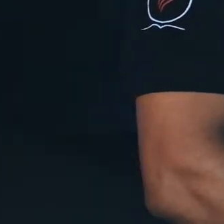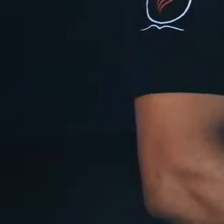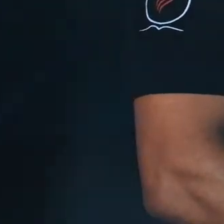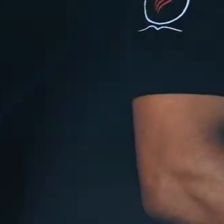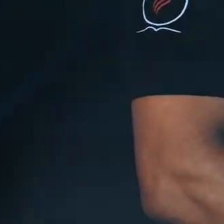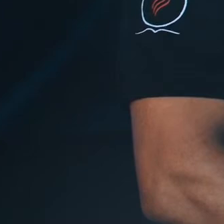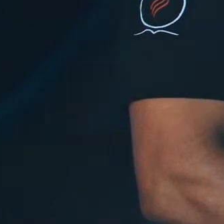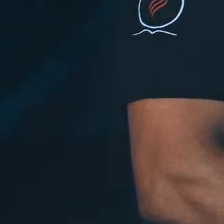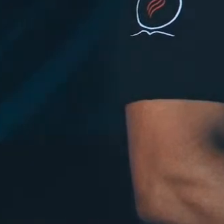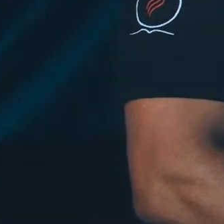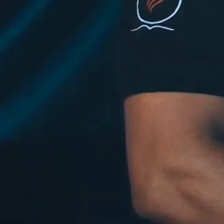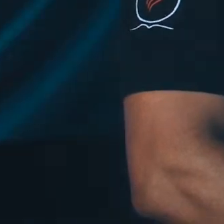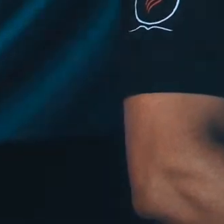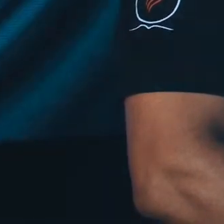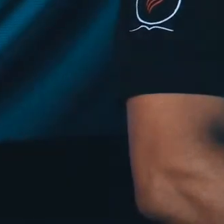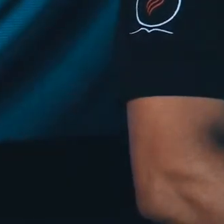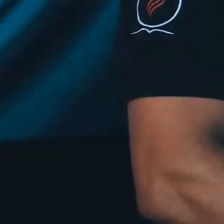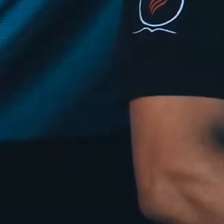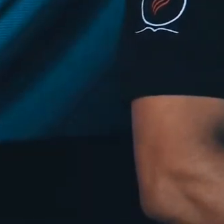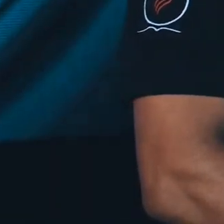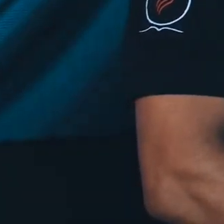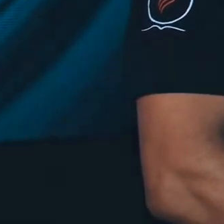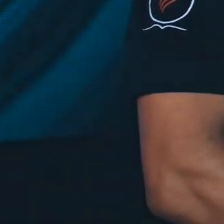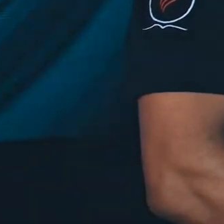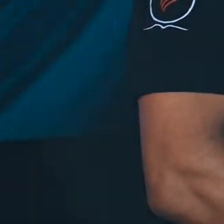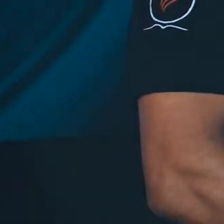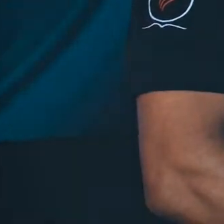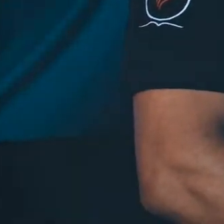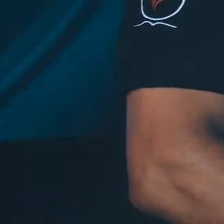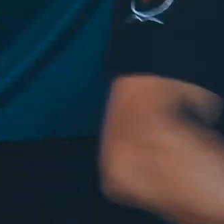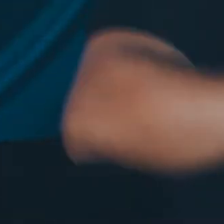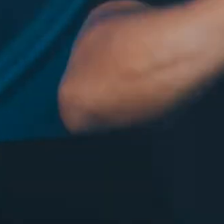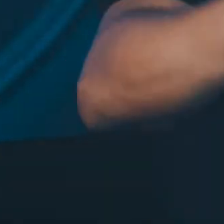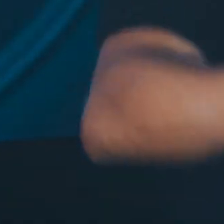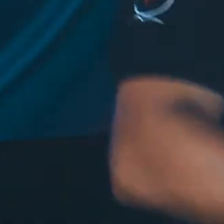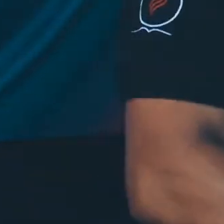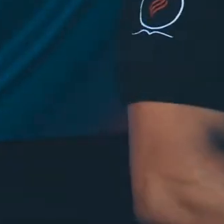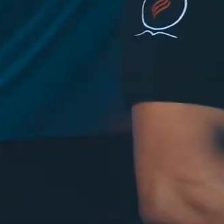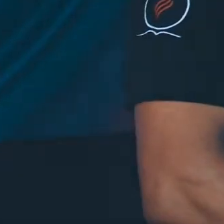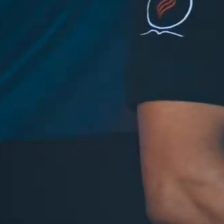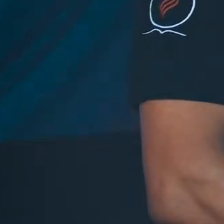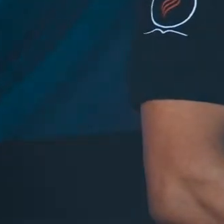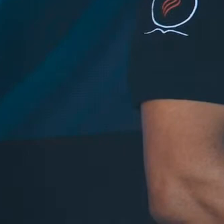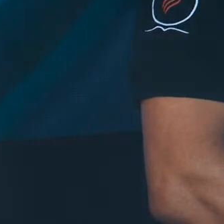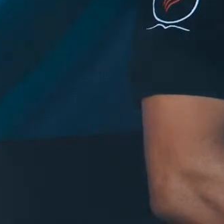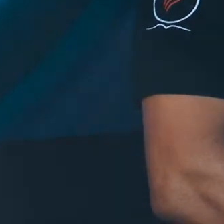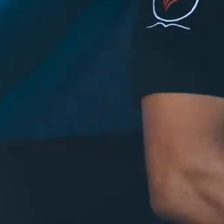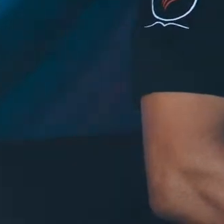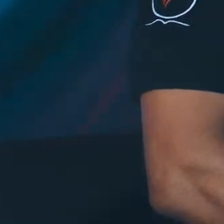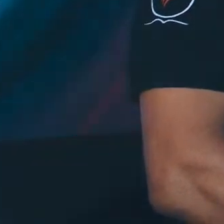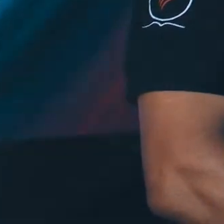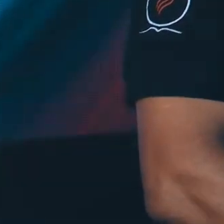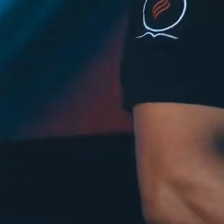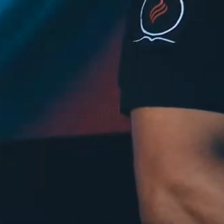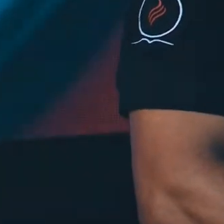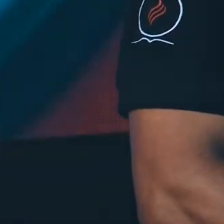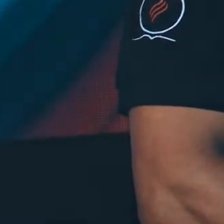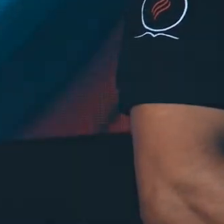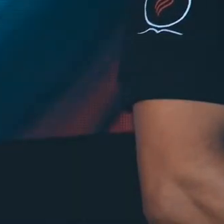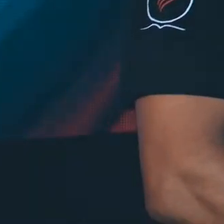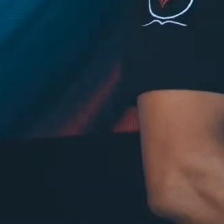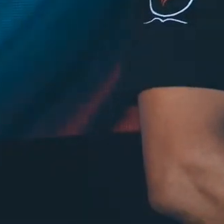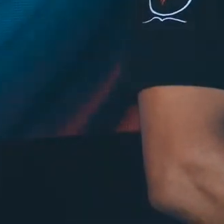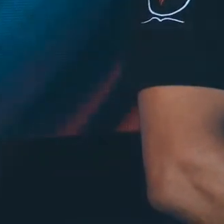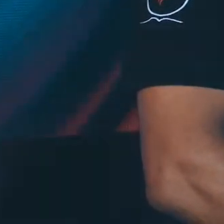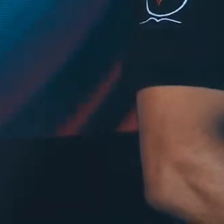para a edificação da família, que é o curso de casais vitoriosos, que é realizado aqui todos os anos aqui na nossa igreja, além do curso de noivo para você que está